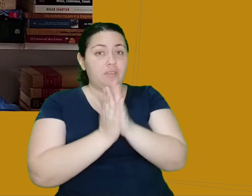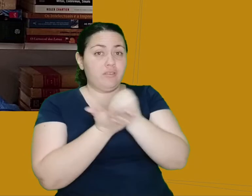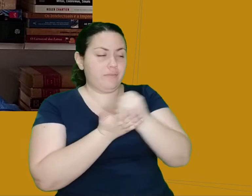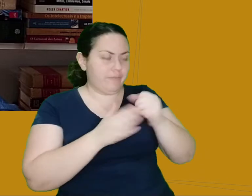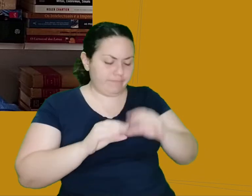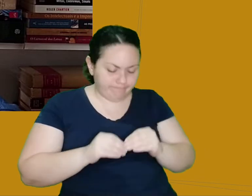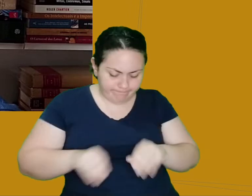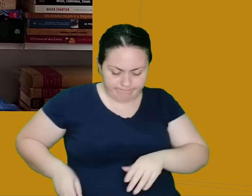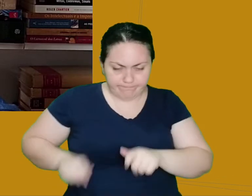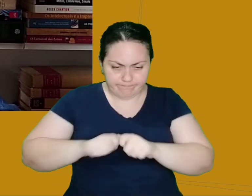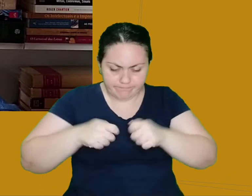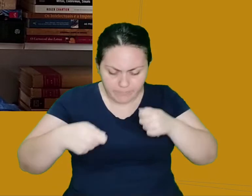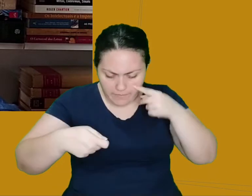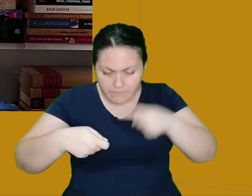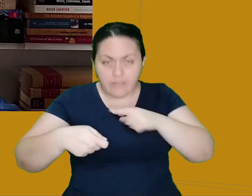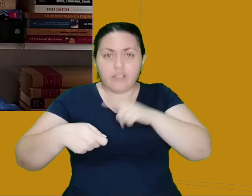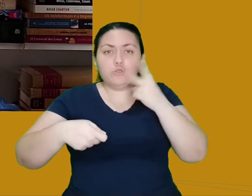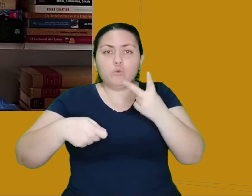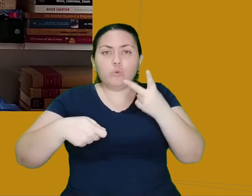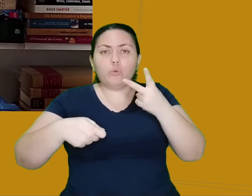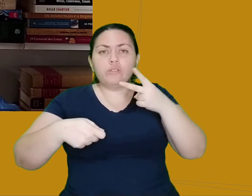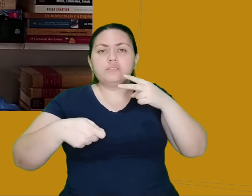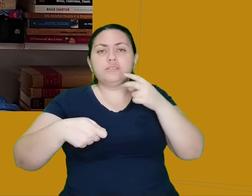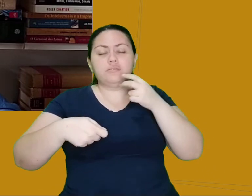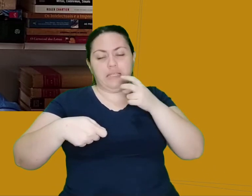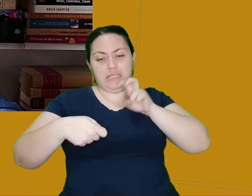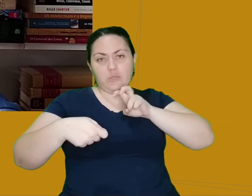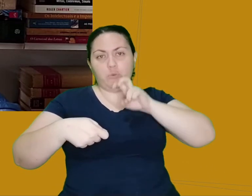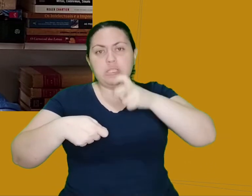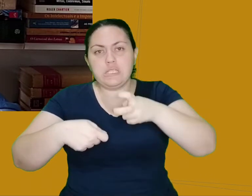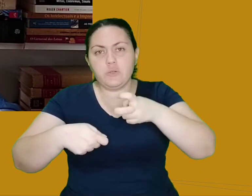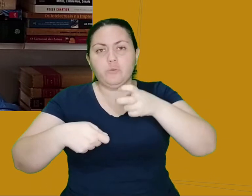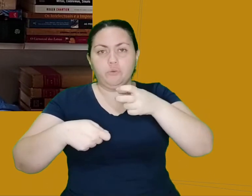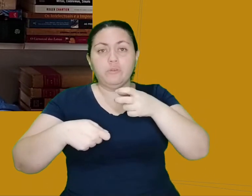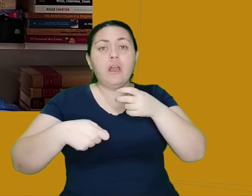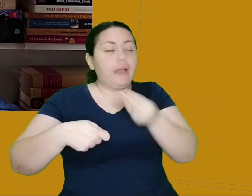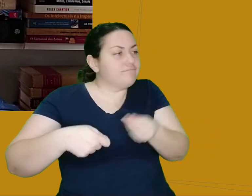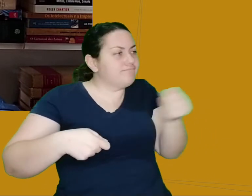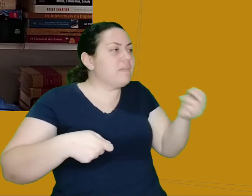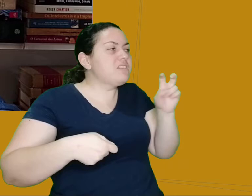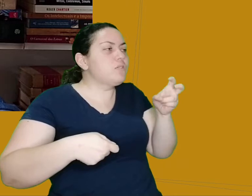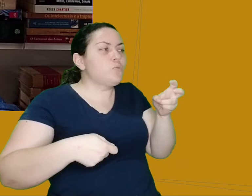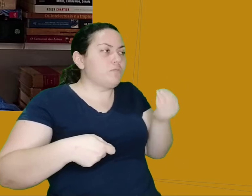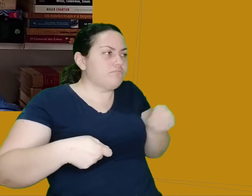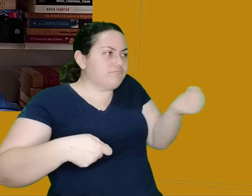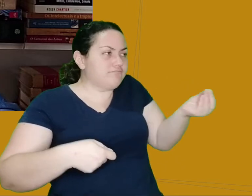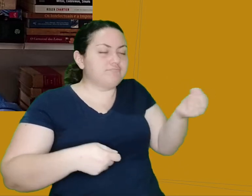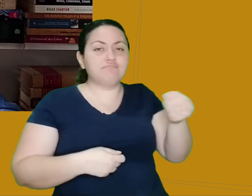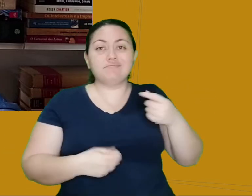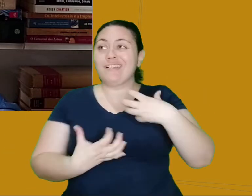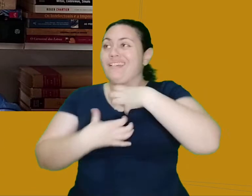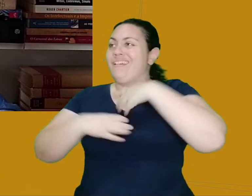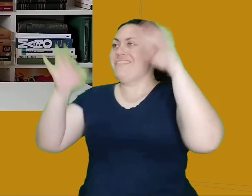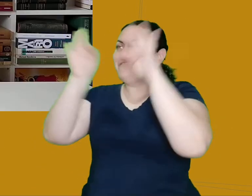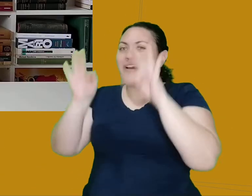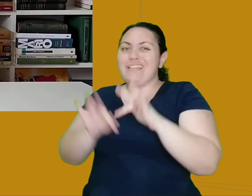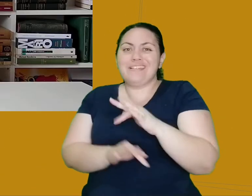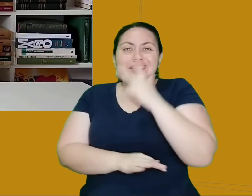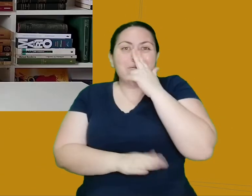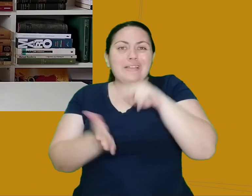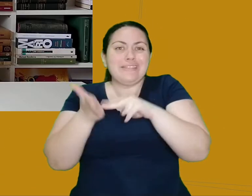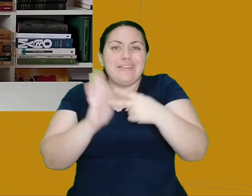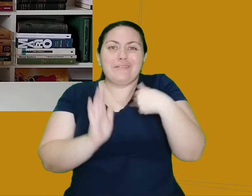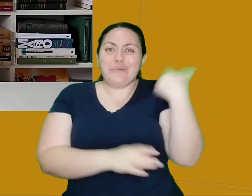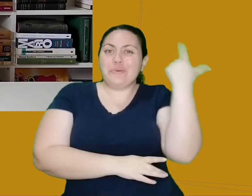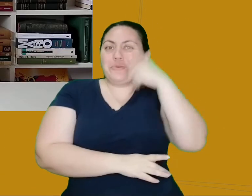2 notas de 5.000, e oferece uma delas a Custódio, que aceita os 5.000 réis, feliz como quem tinha conquistado a Ásia Menor.